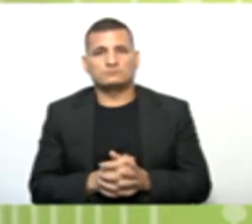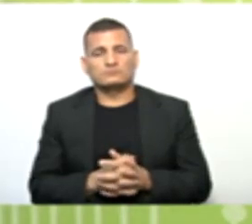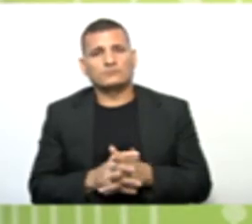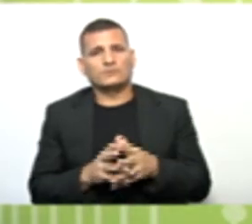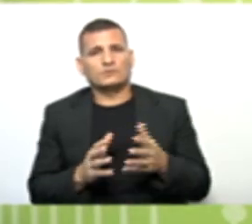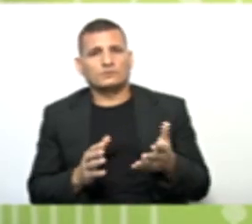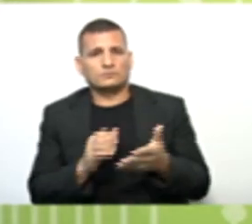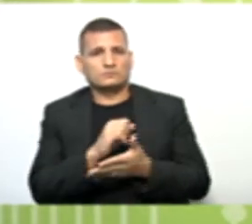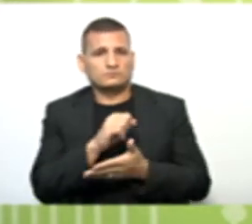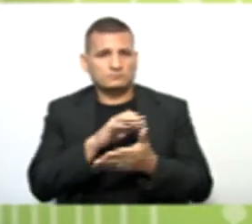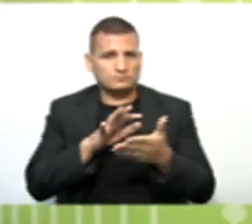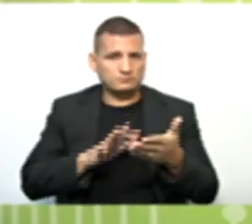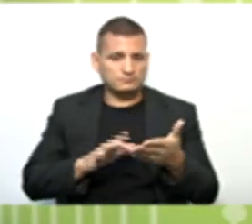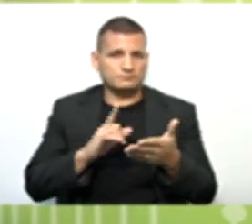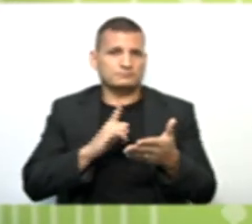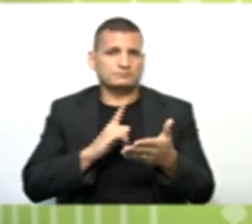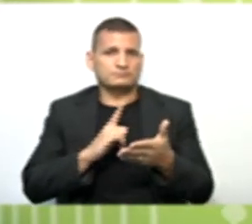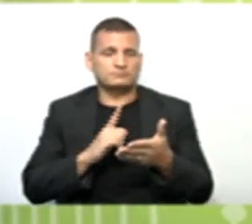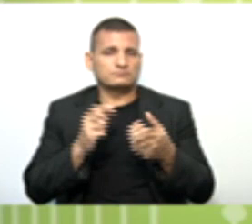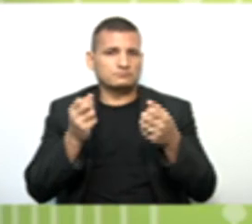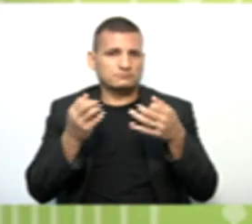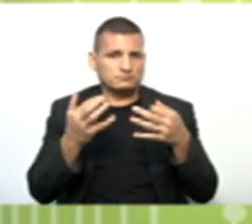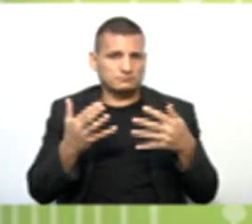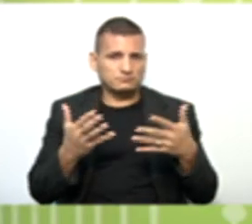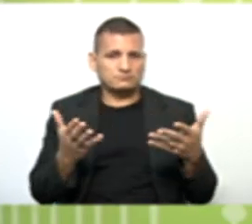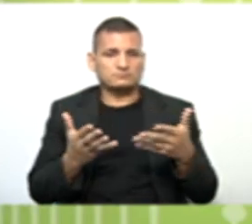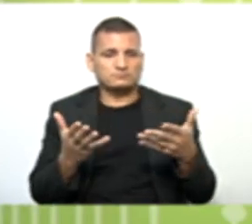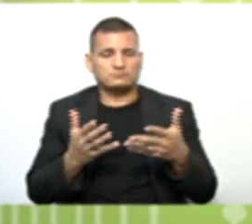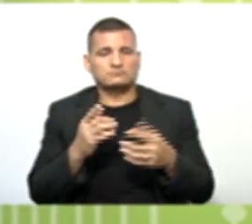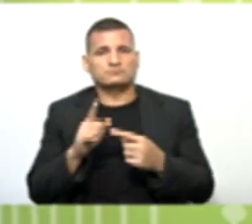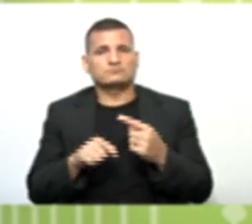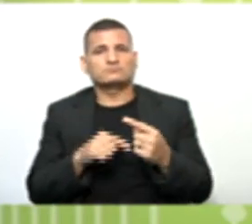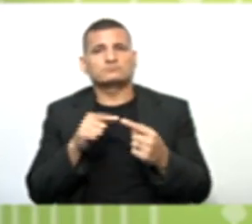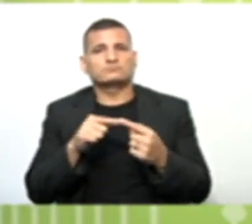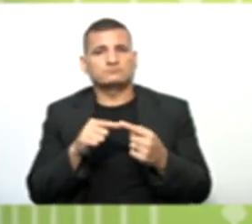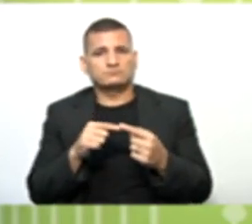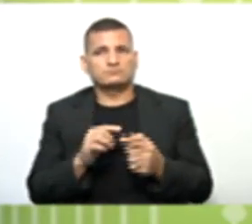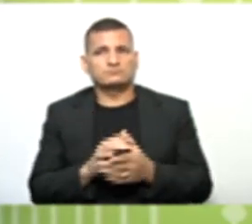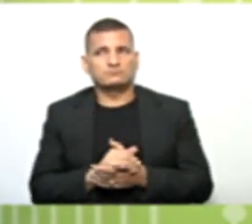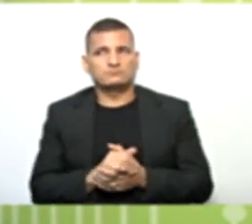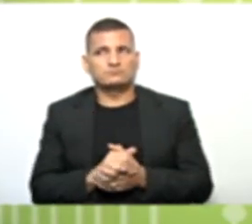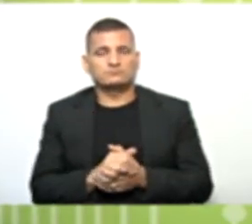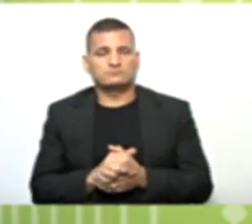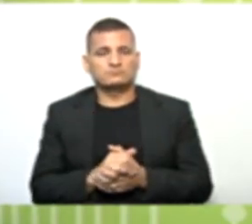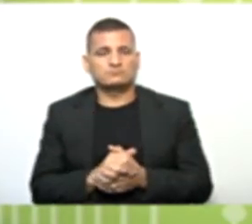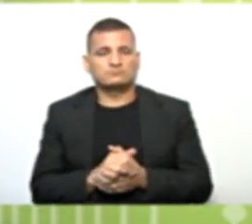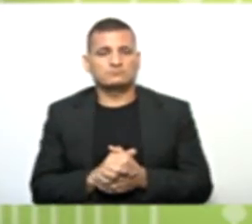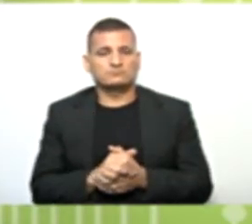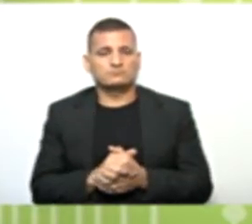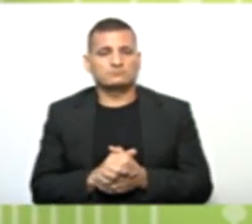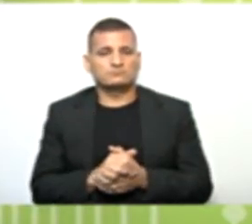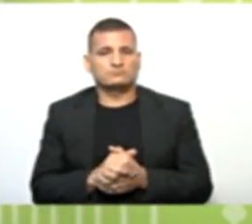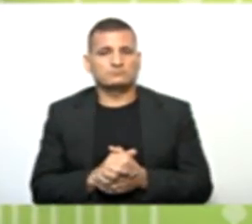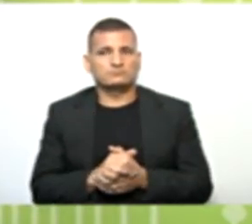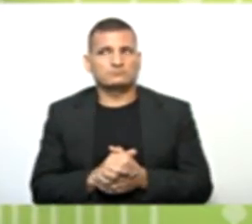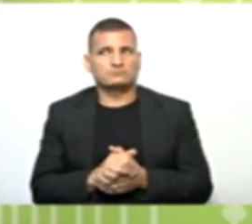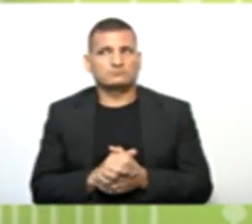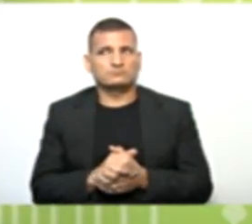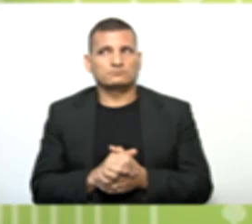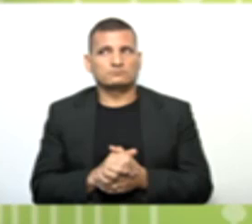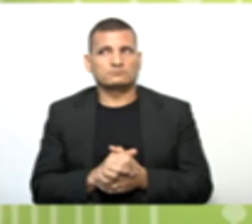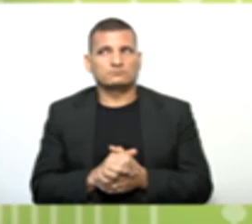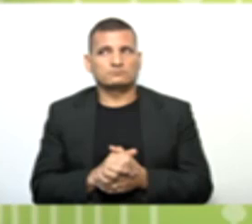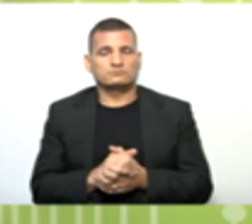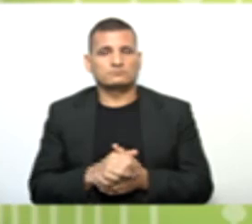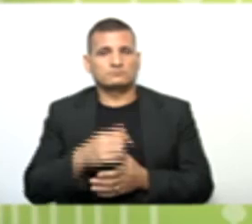atividades de sala para vocês fazerem, eu vou explicar agora qual é o objetivo dessas atividades. Então, aqui, a primeira